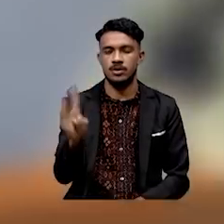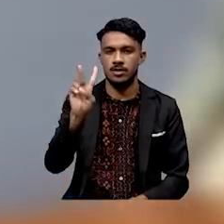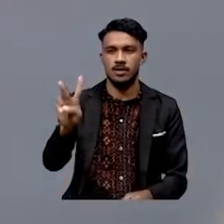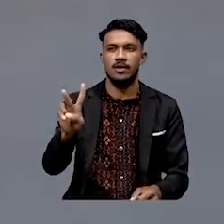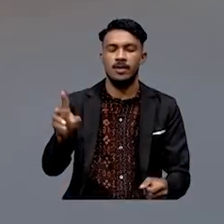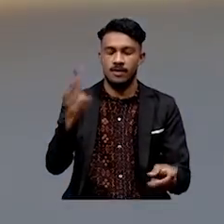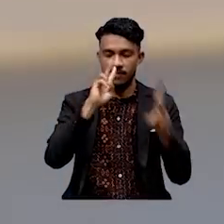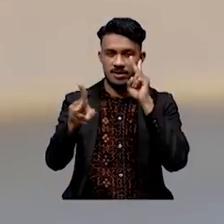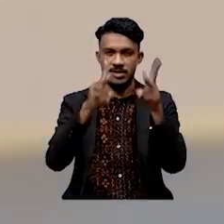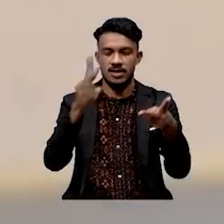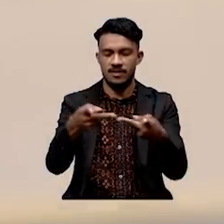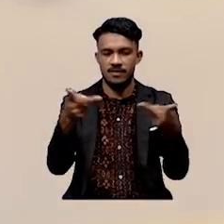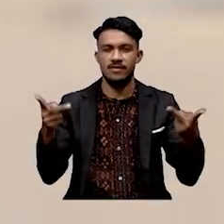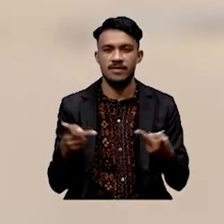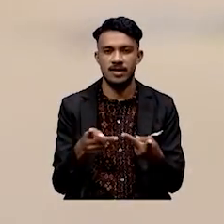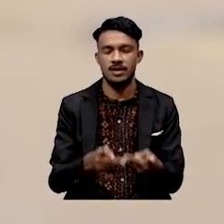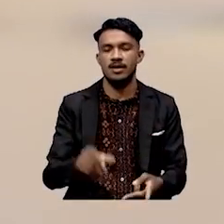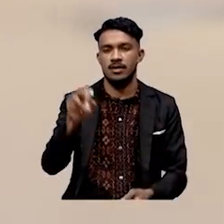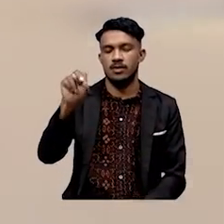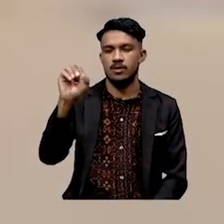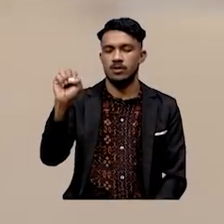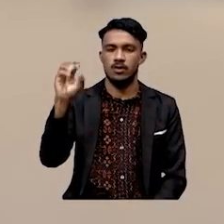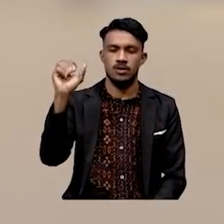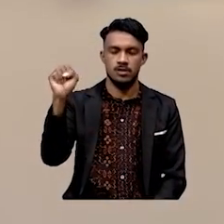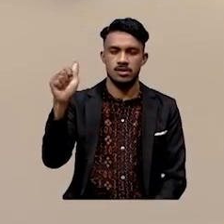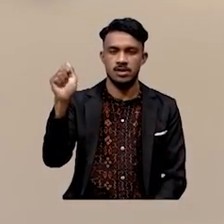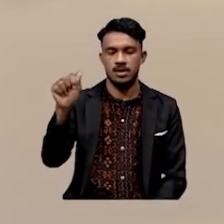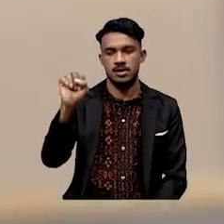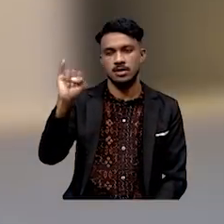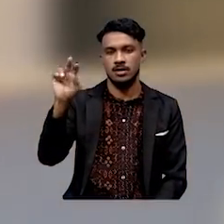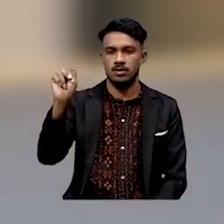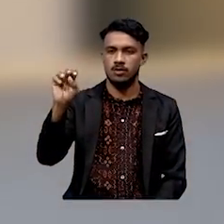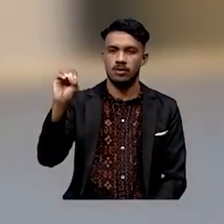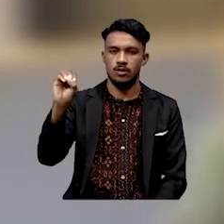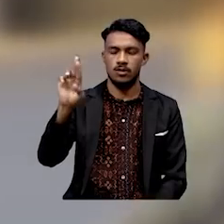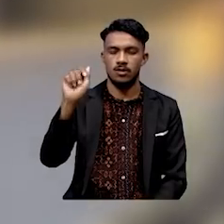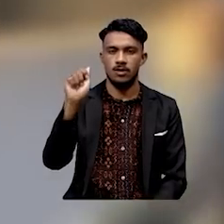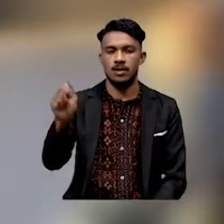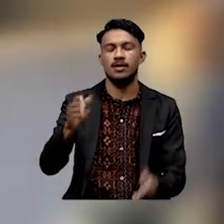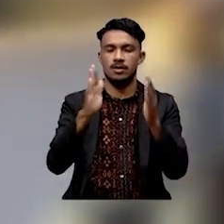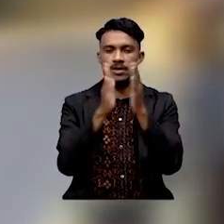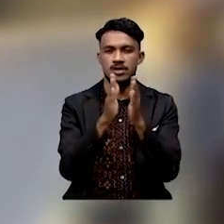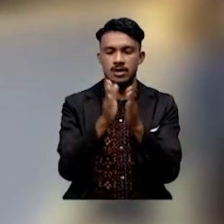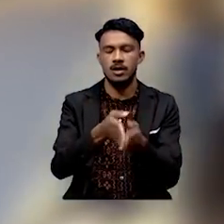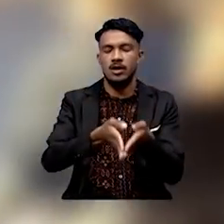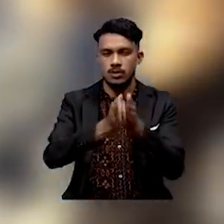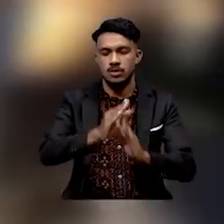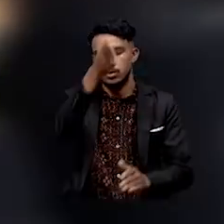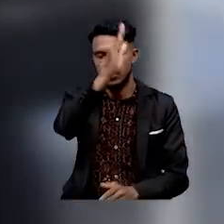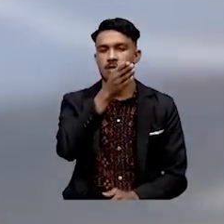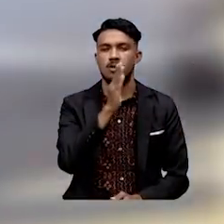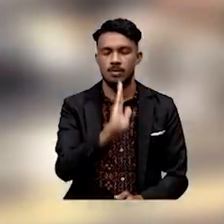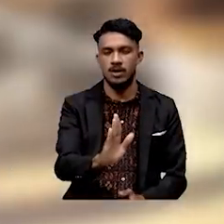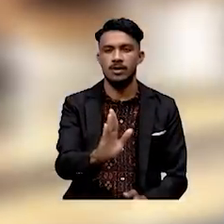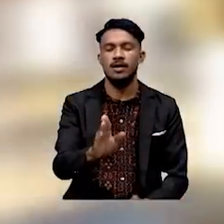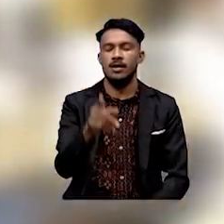refere, Xanana Guzmão reza o dia mulak no assai oração banai maromak, li russi interessação Nossa Senhora de Fátima, atuarek